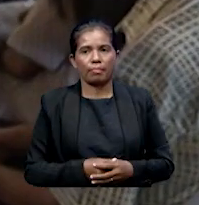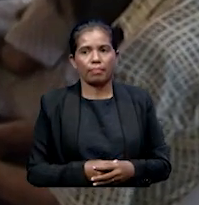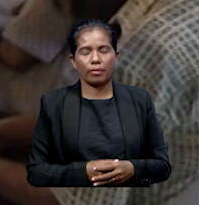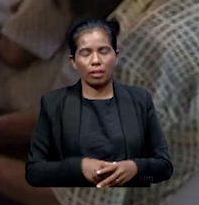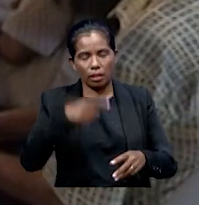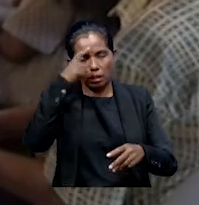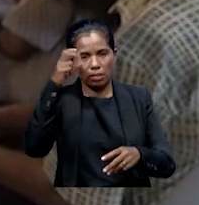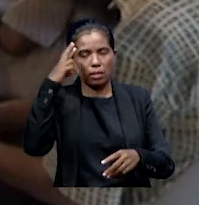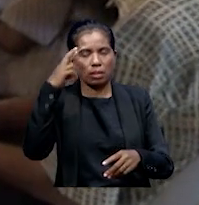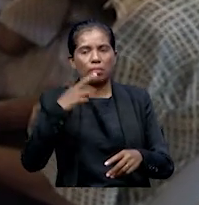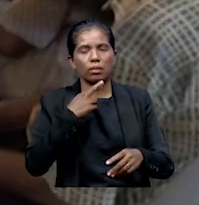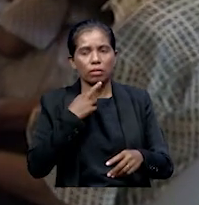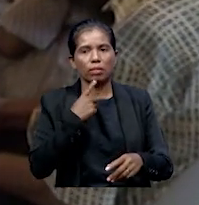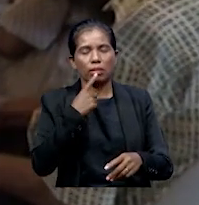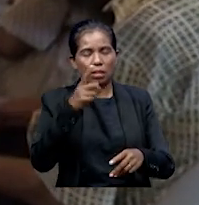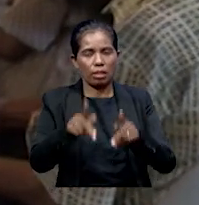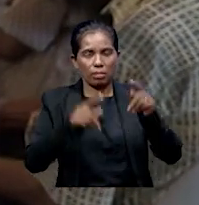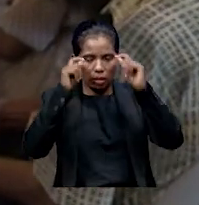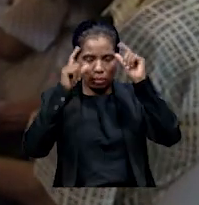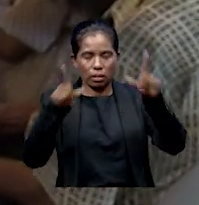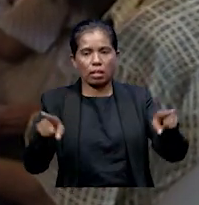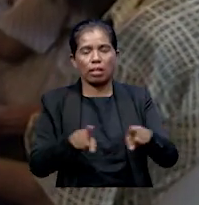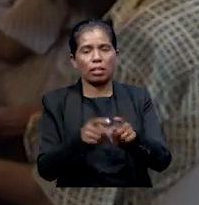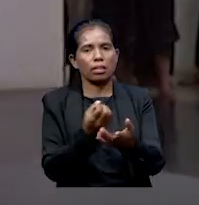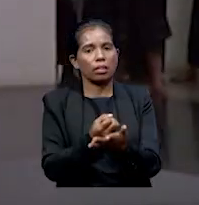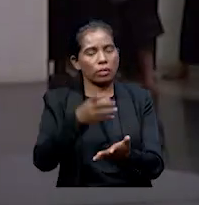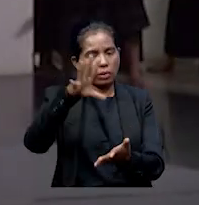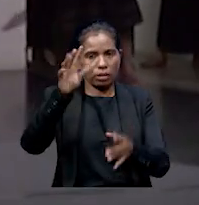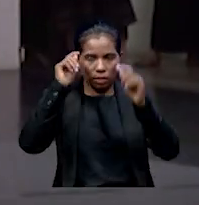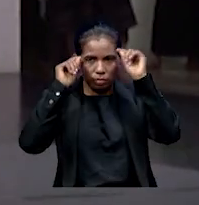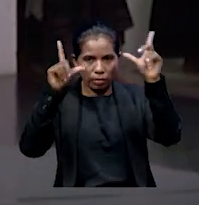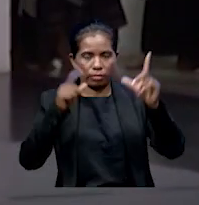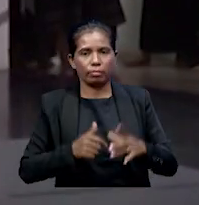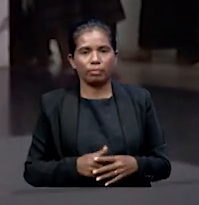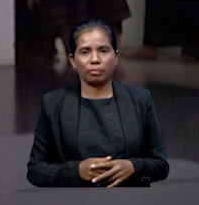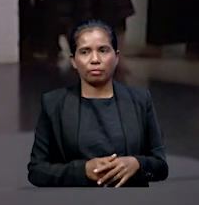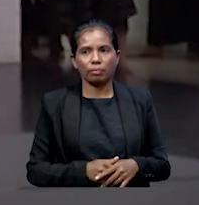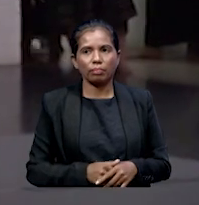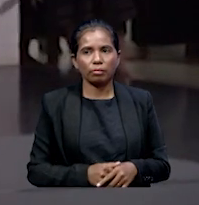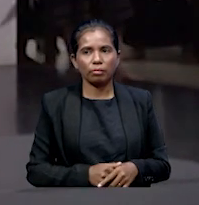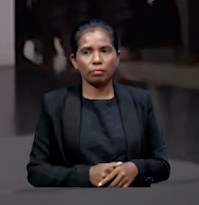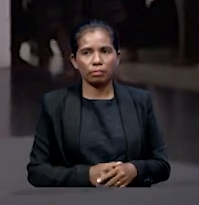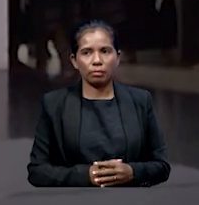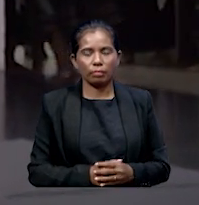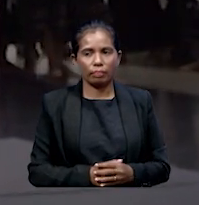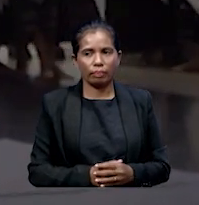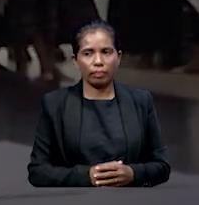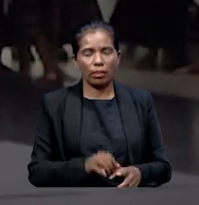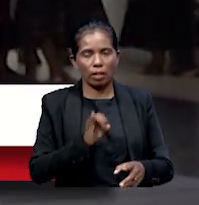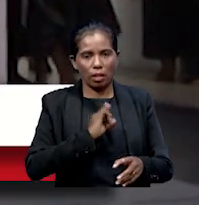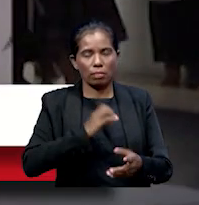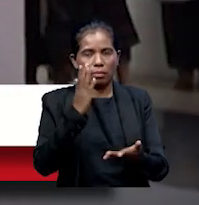Tambah Jujira Mujora ta considera Timoruan maksari kusoin Timornian. Hakat biudei para yane